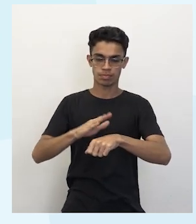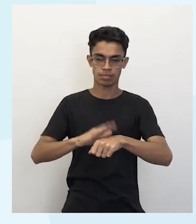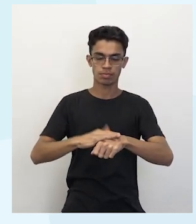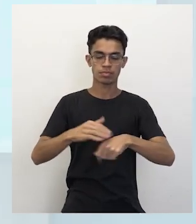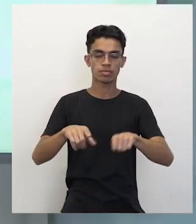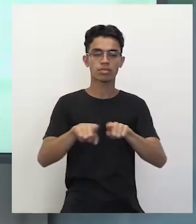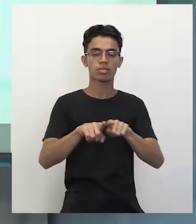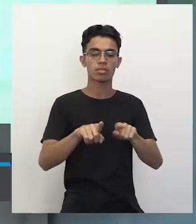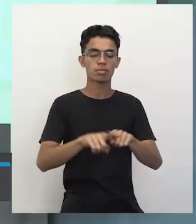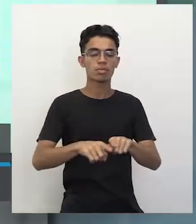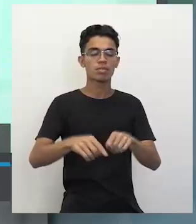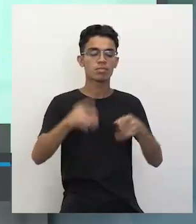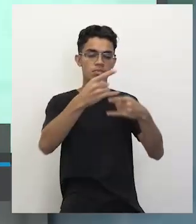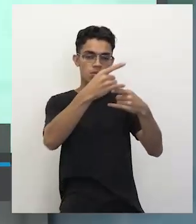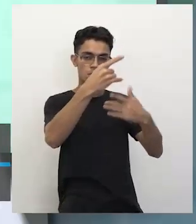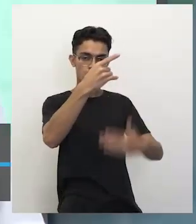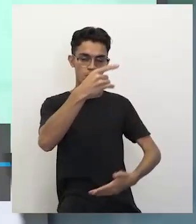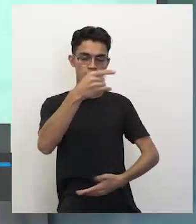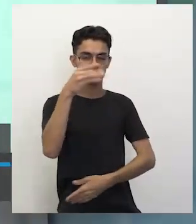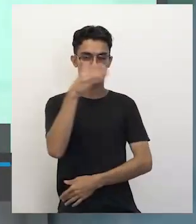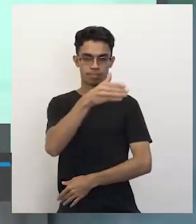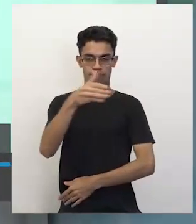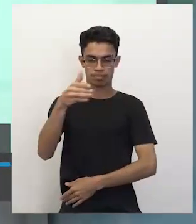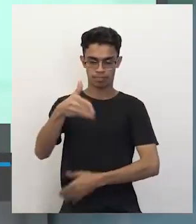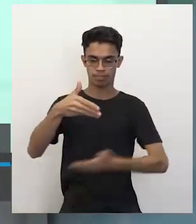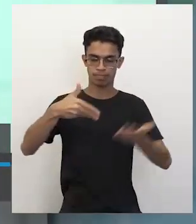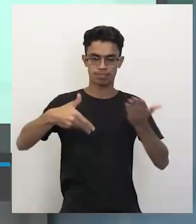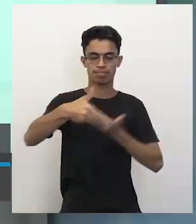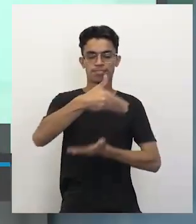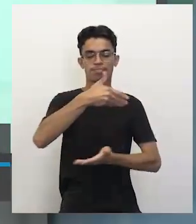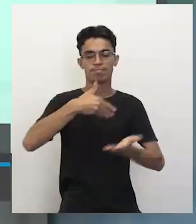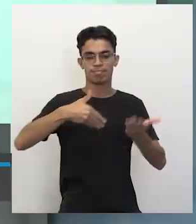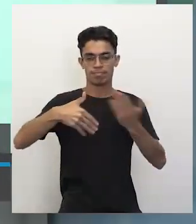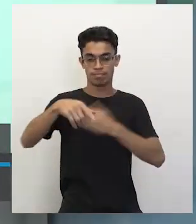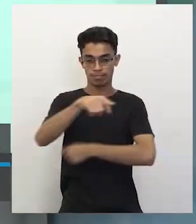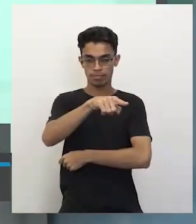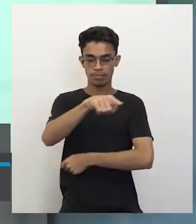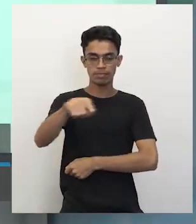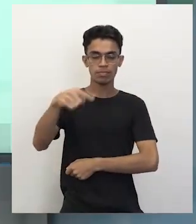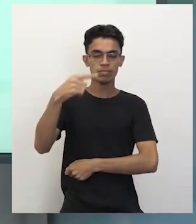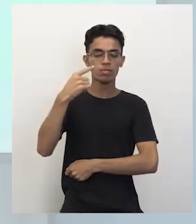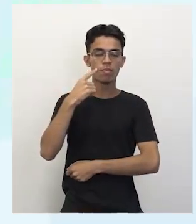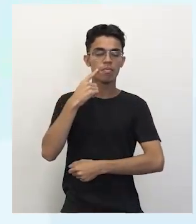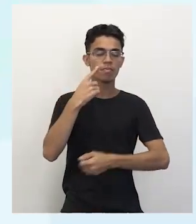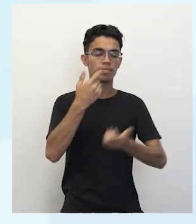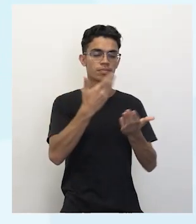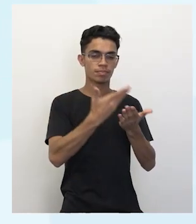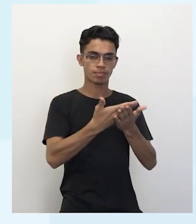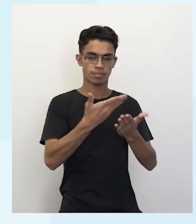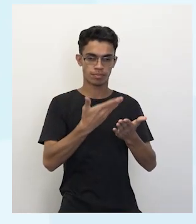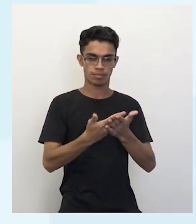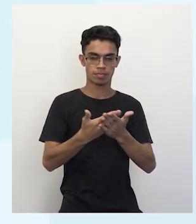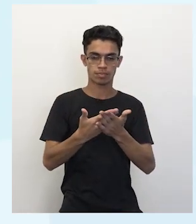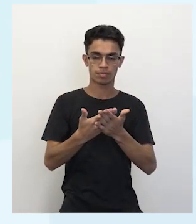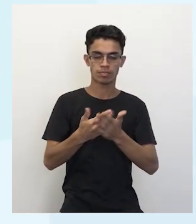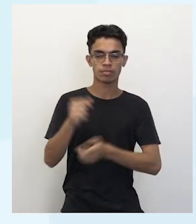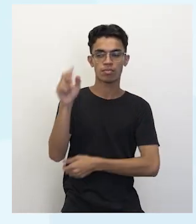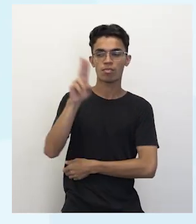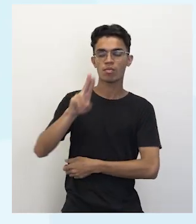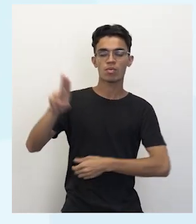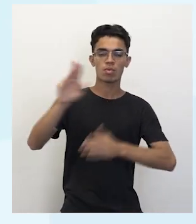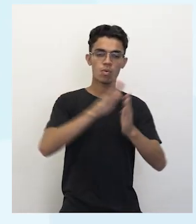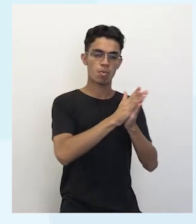também a parte mais legal, interagir no chat, tá bom? Muito bem, para você acompanhar esta aula, então é bom que você utilize um